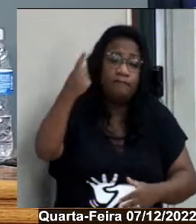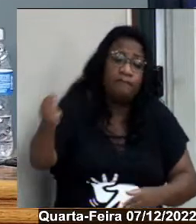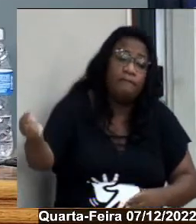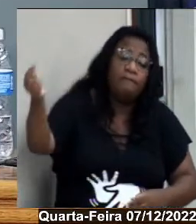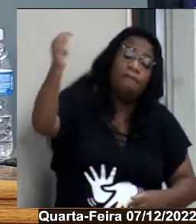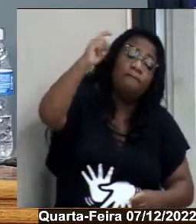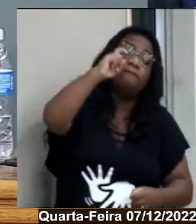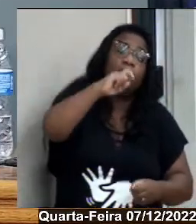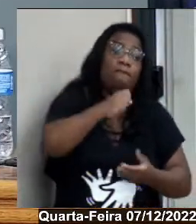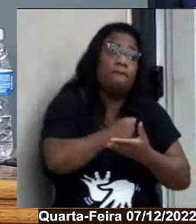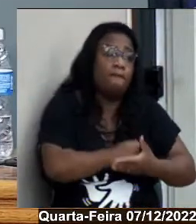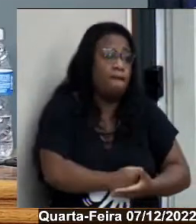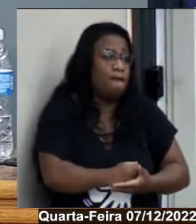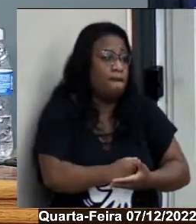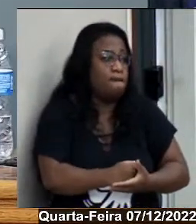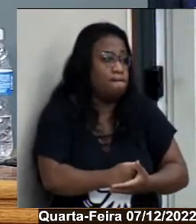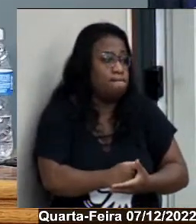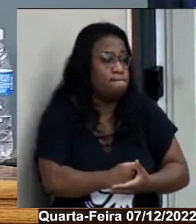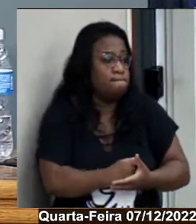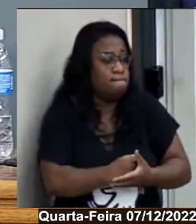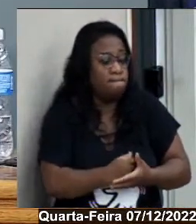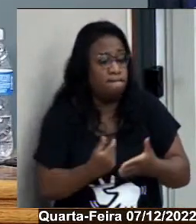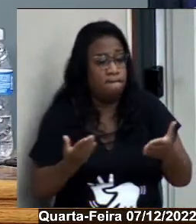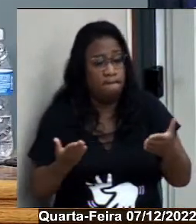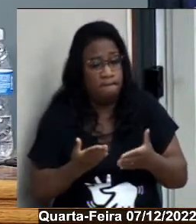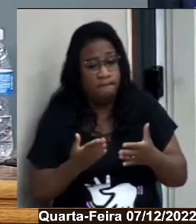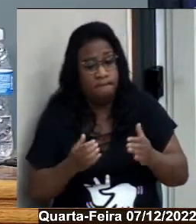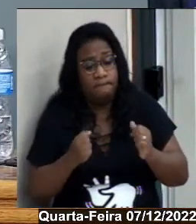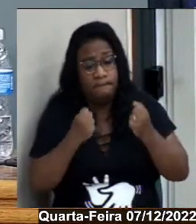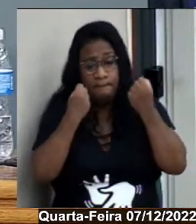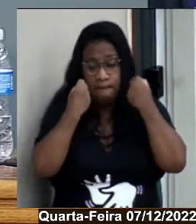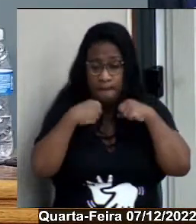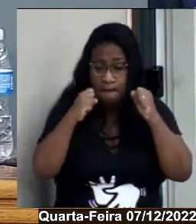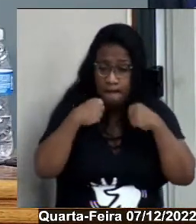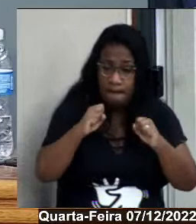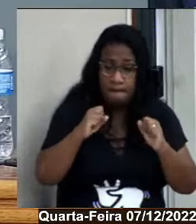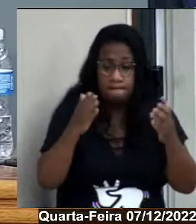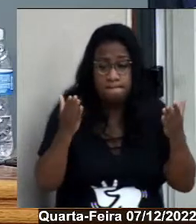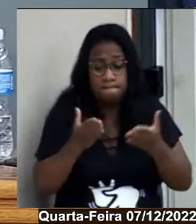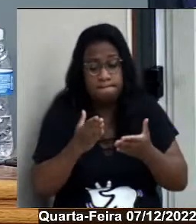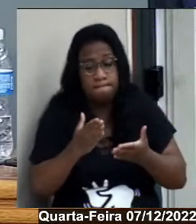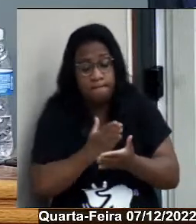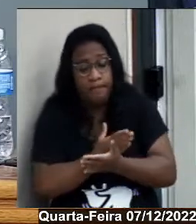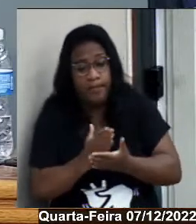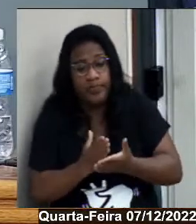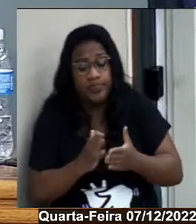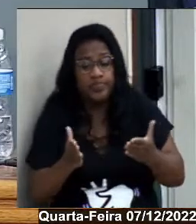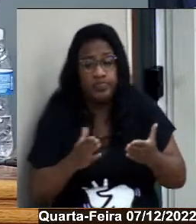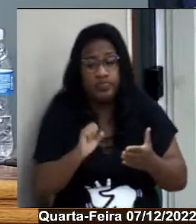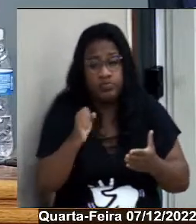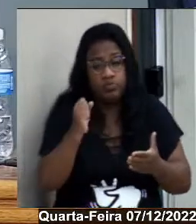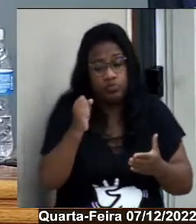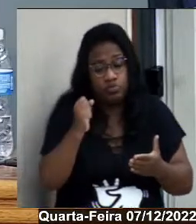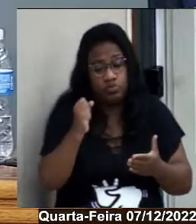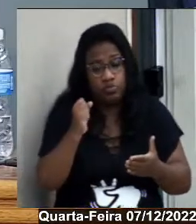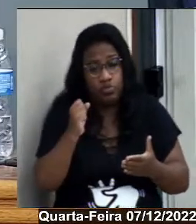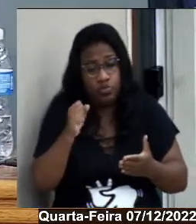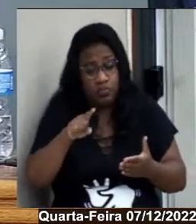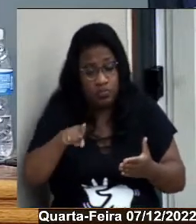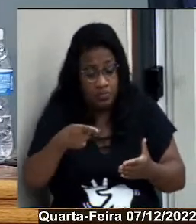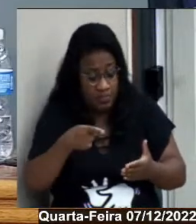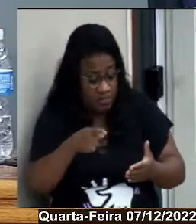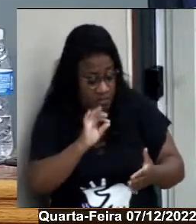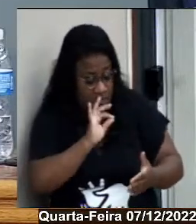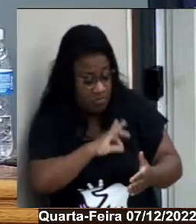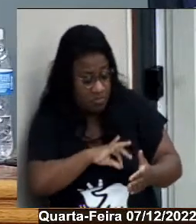para plenário. E ou ele foi mal orientado pelos seus assessores, ou ele, mais uma vez, segue ganhando R$8.000 por